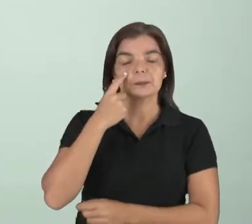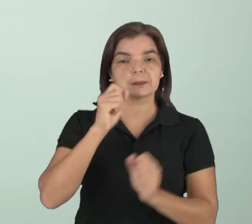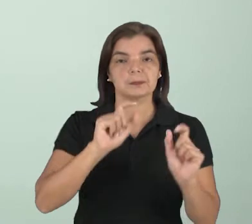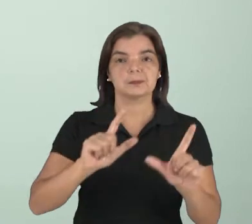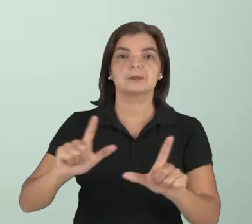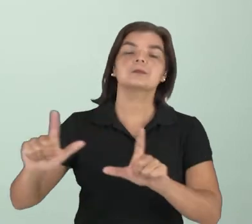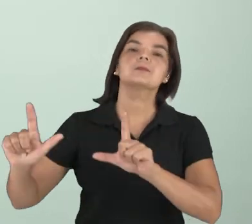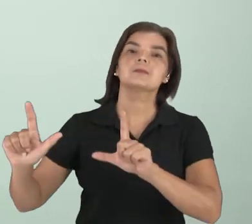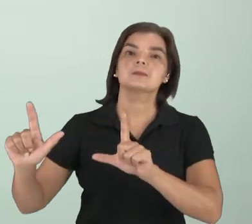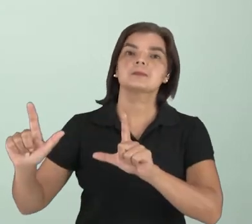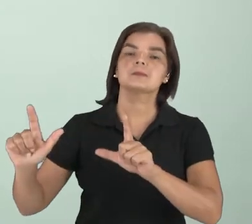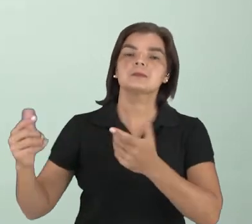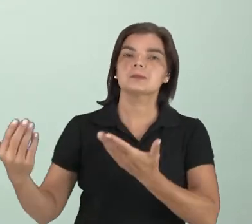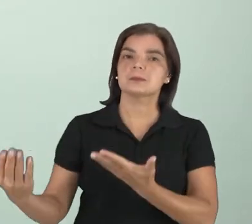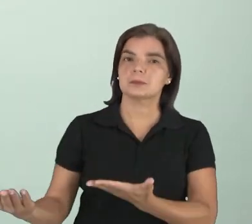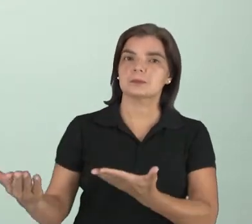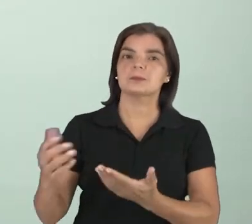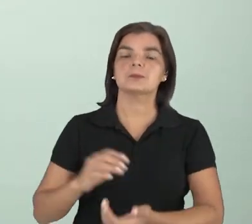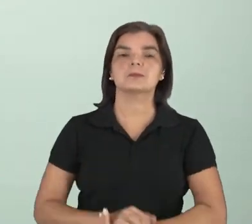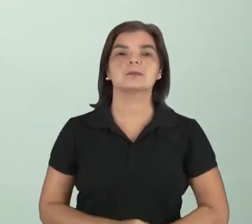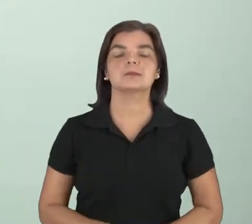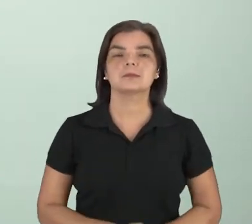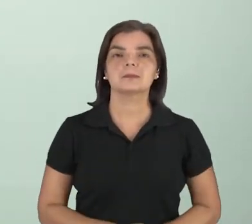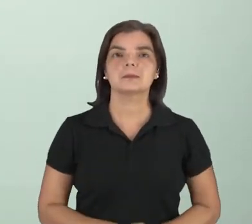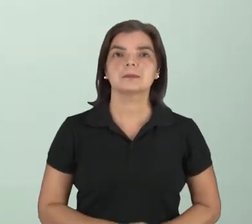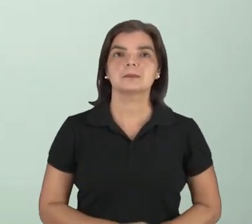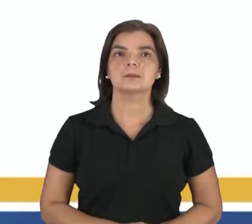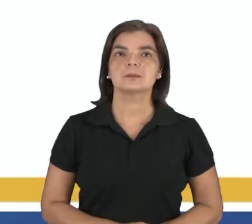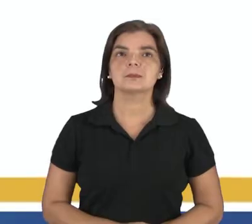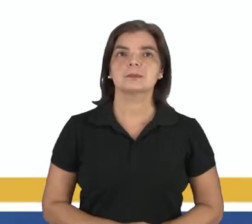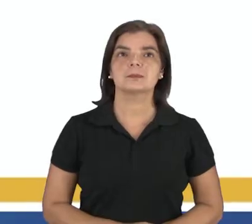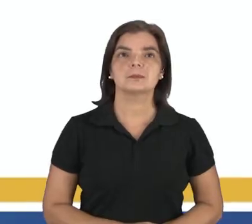acompanhe comigo o material e boa aula!